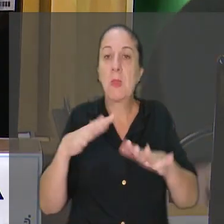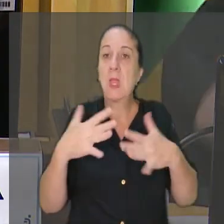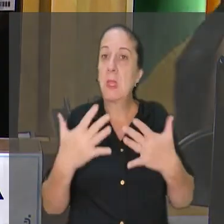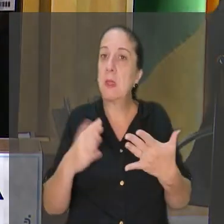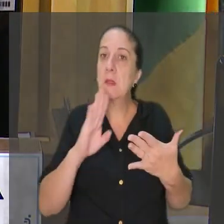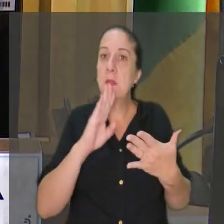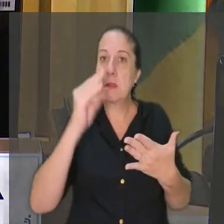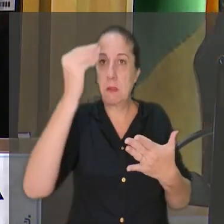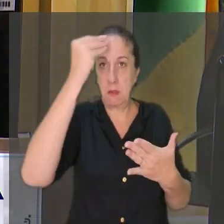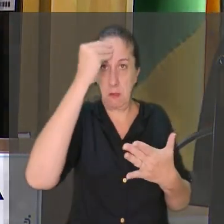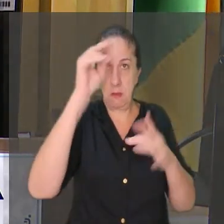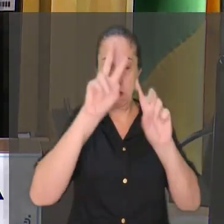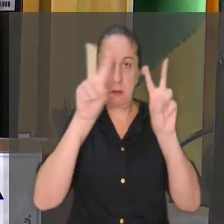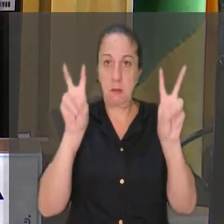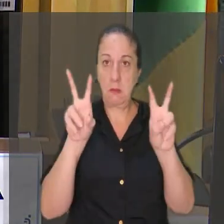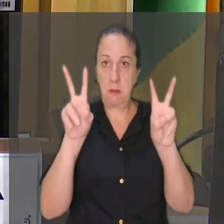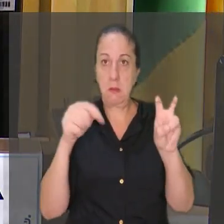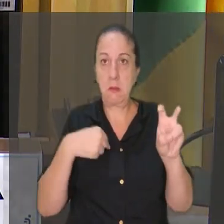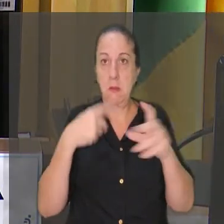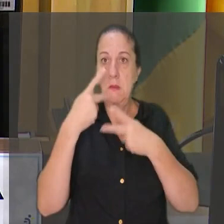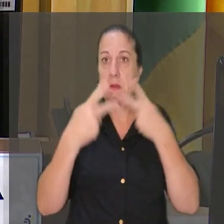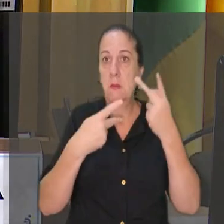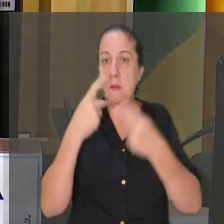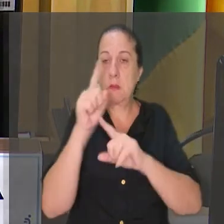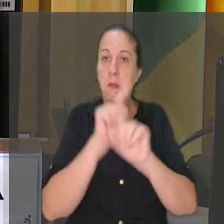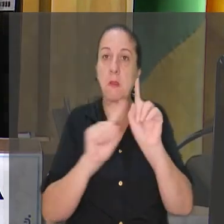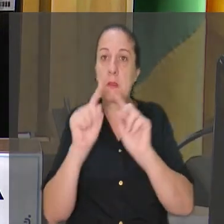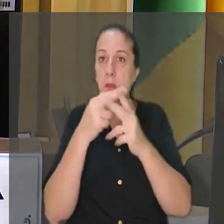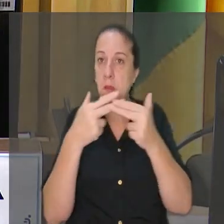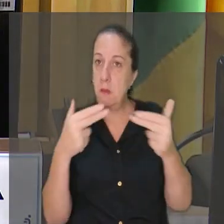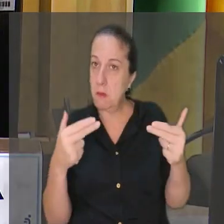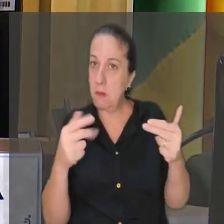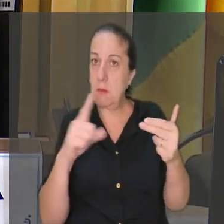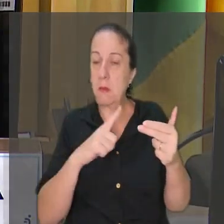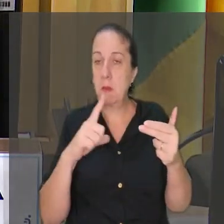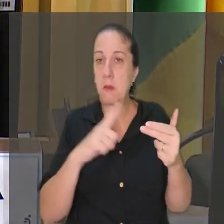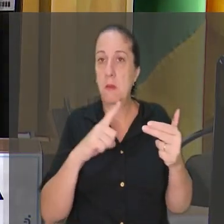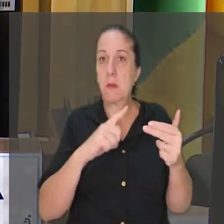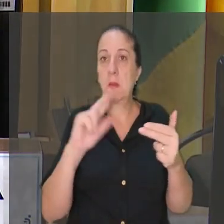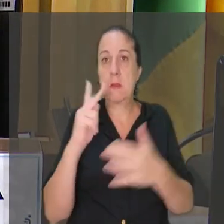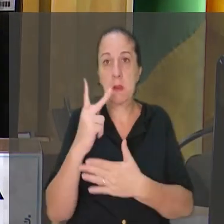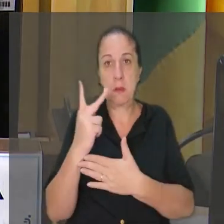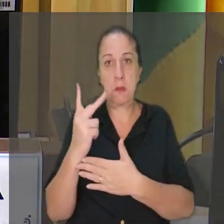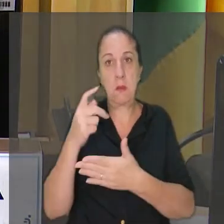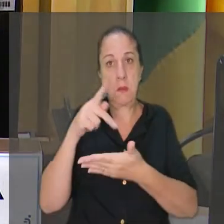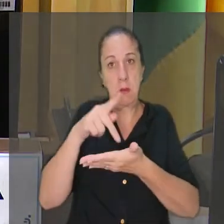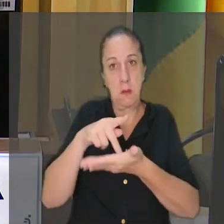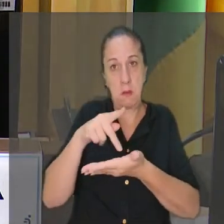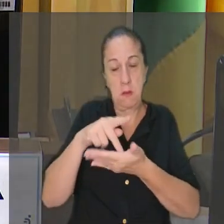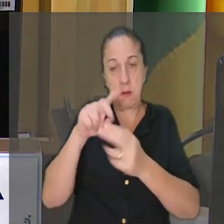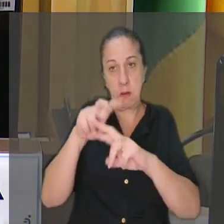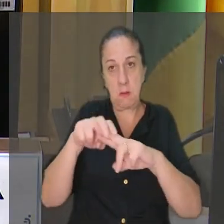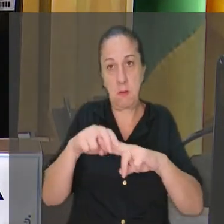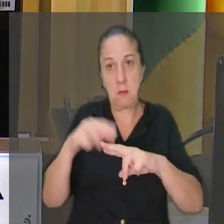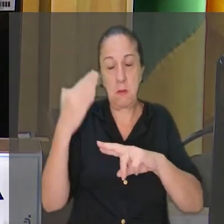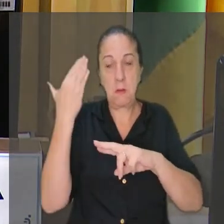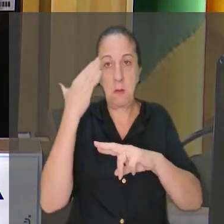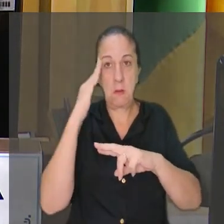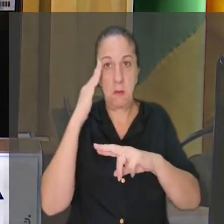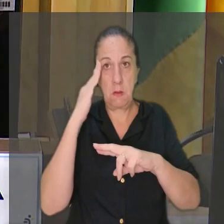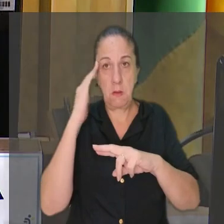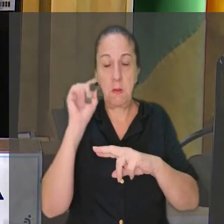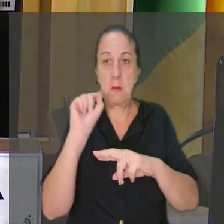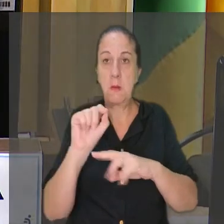Quando do conhecimento desse tema, eu citei algumas peculiaridades existentes no caso concreto, né, e por isso entendi